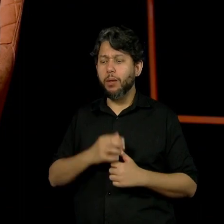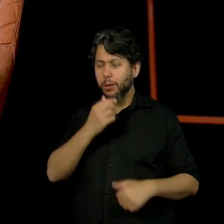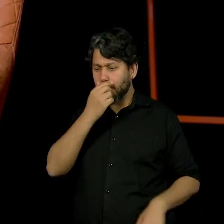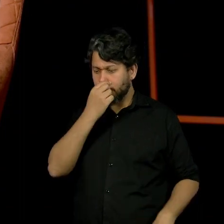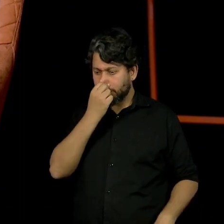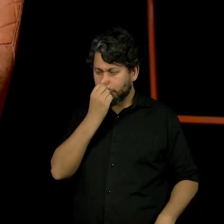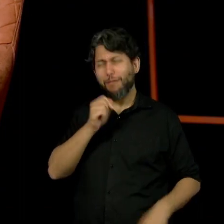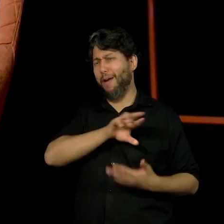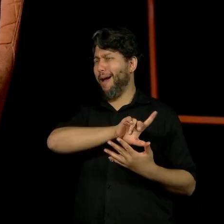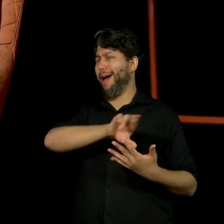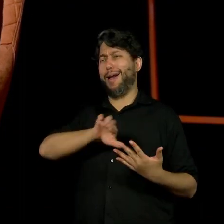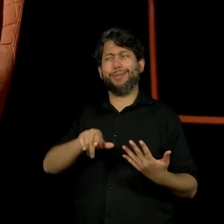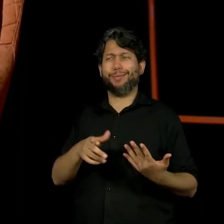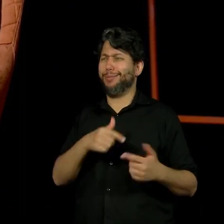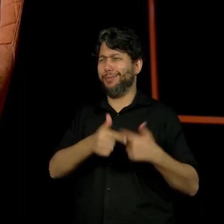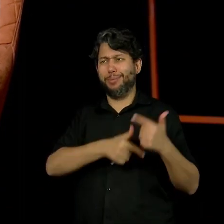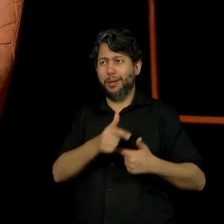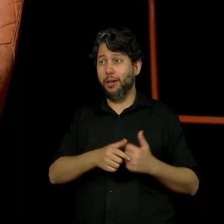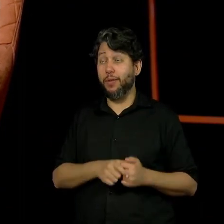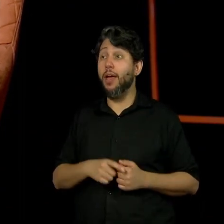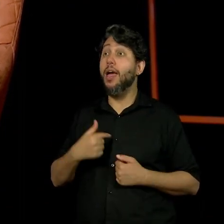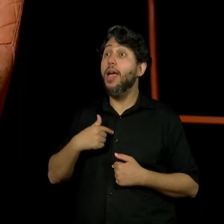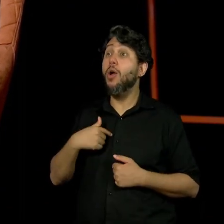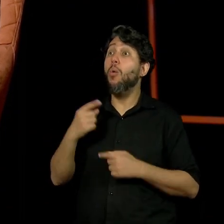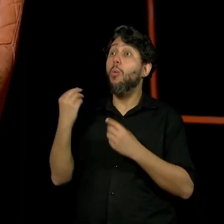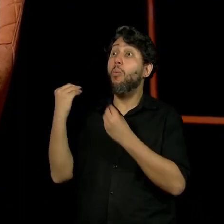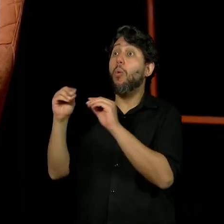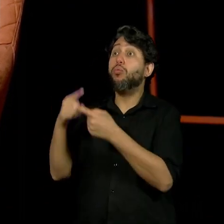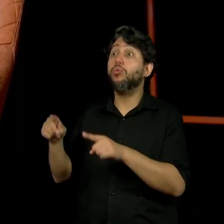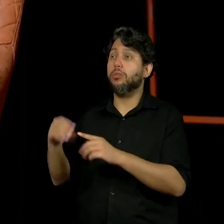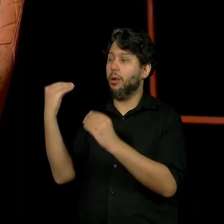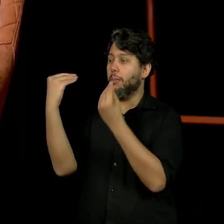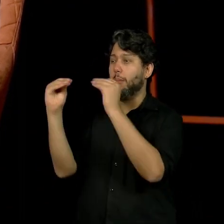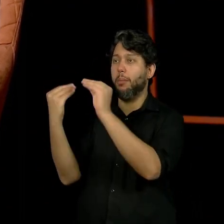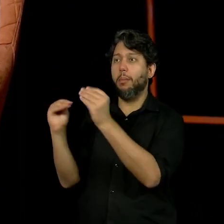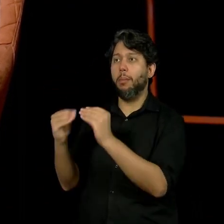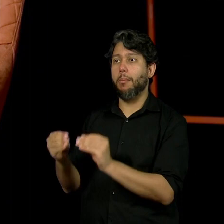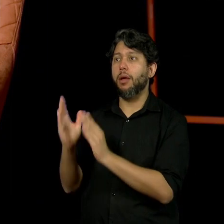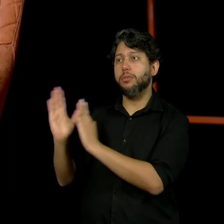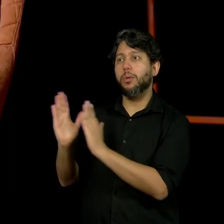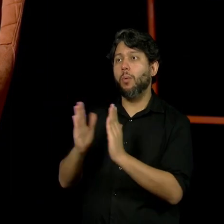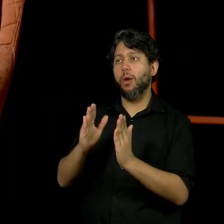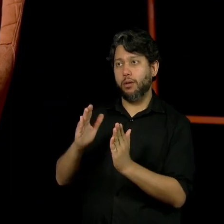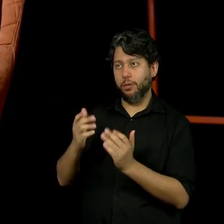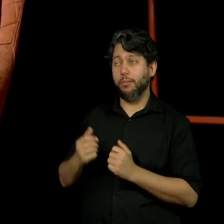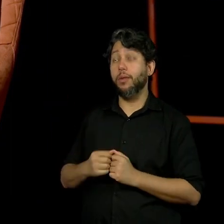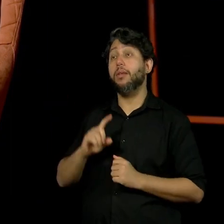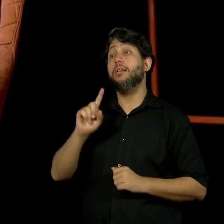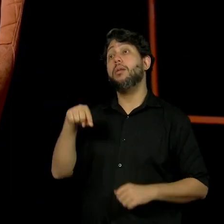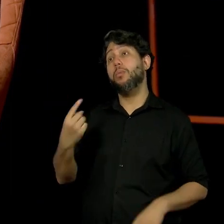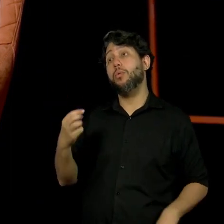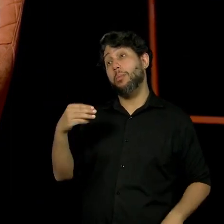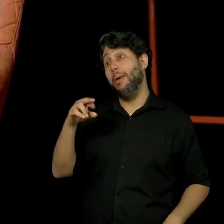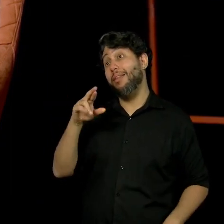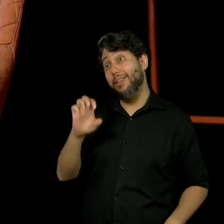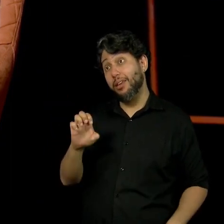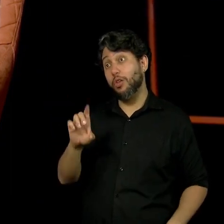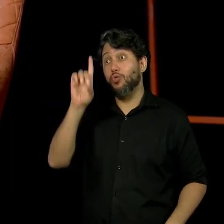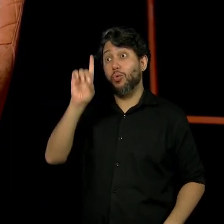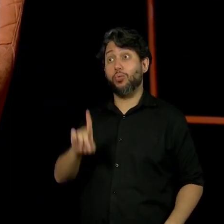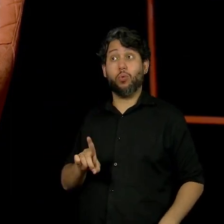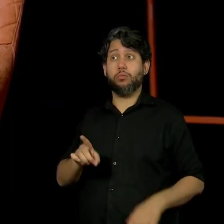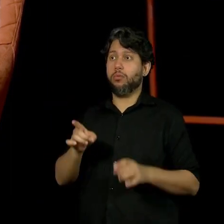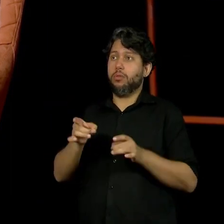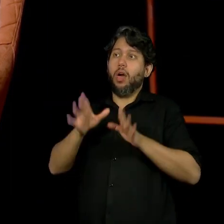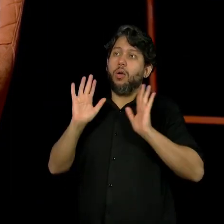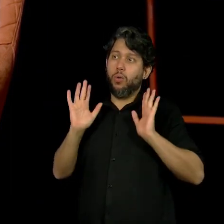Vários locutores, fantásticos sempre. E eu fazia a programação. Nisso, o Leonardo de Castro, André Cascal Madri, deixa a direção, vai trabalhar,